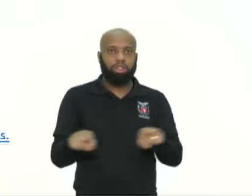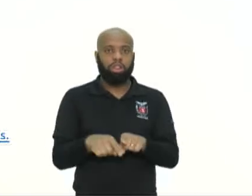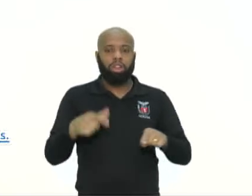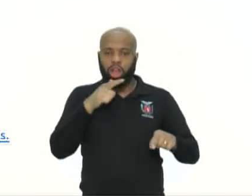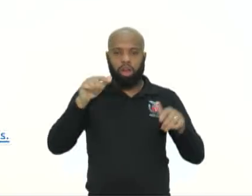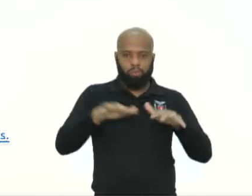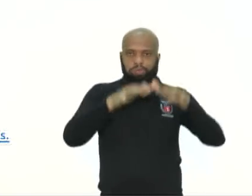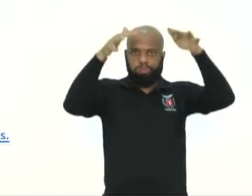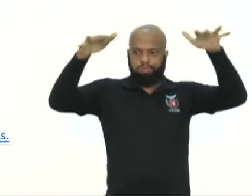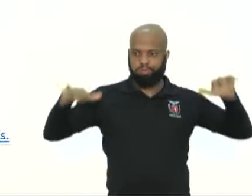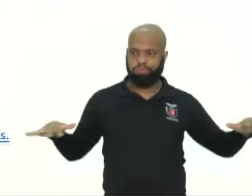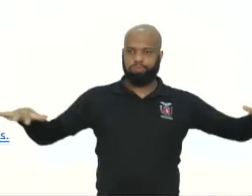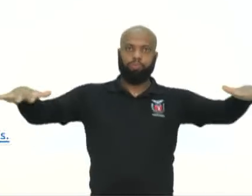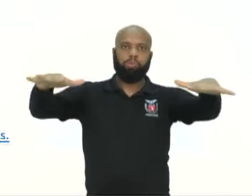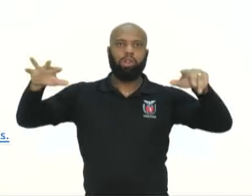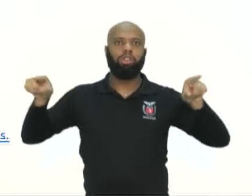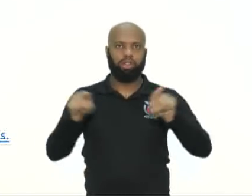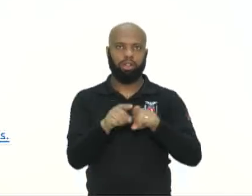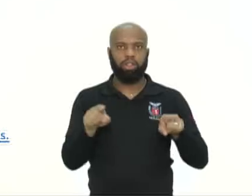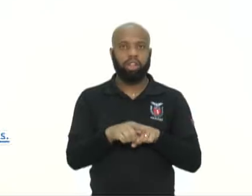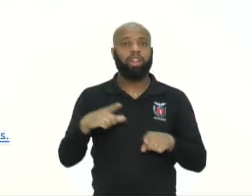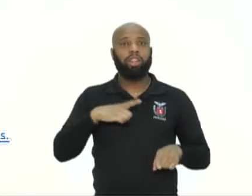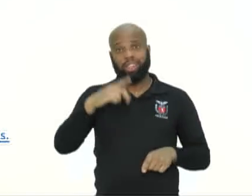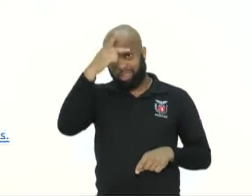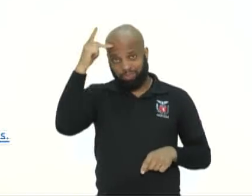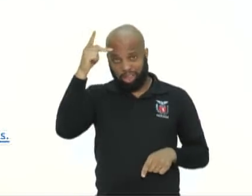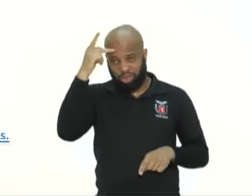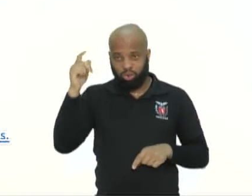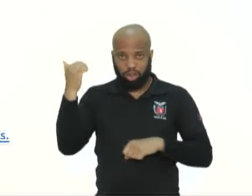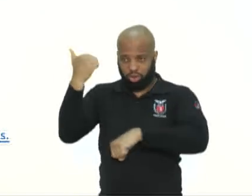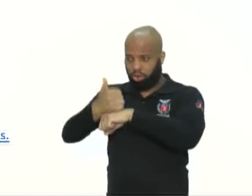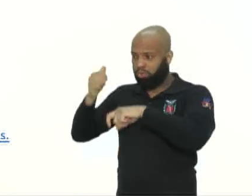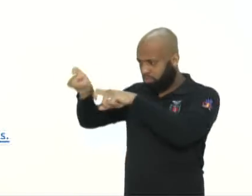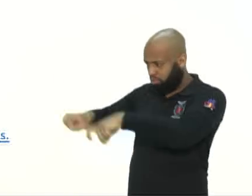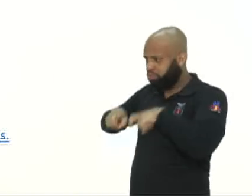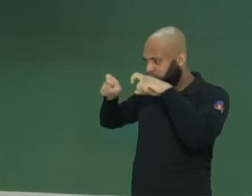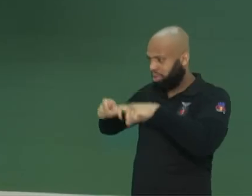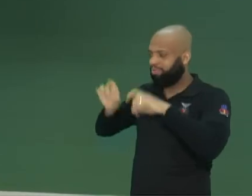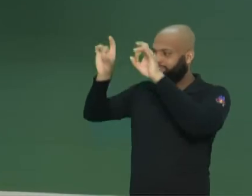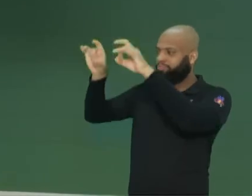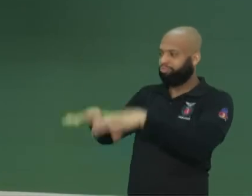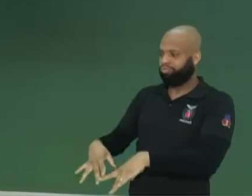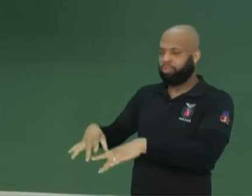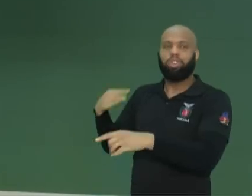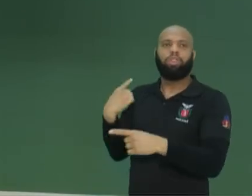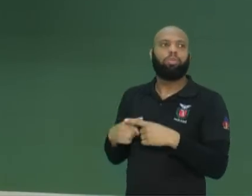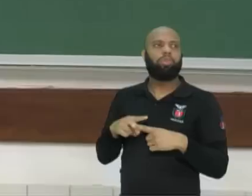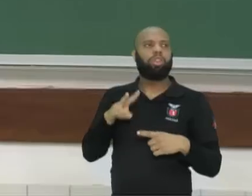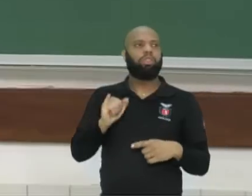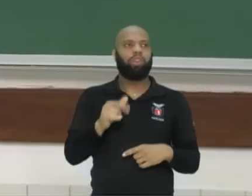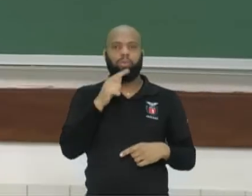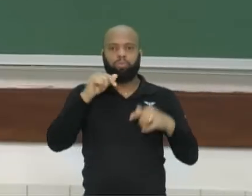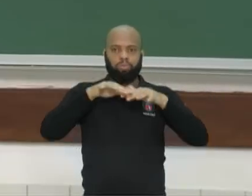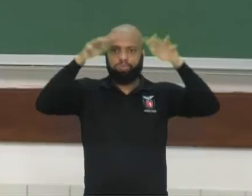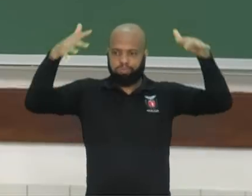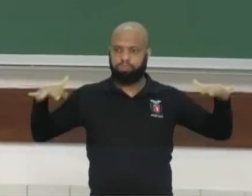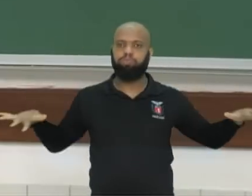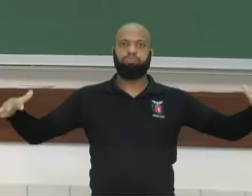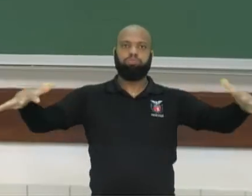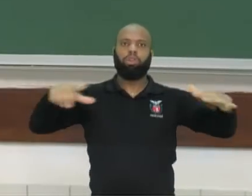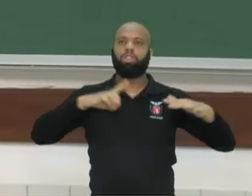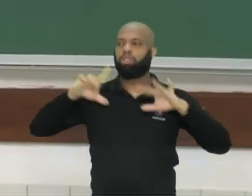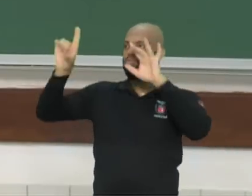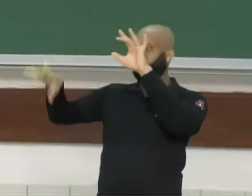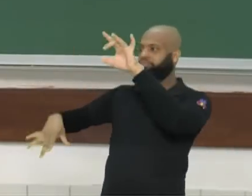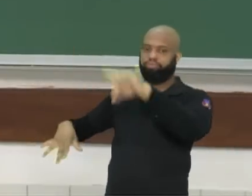pelo lago, tá? Muitos produtores, inclusive, saem da área, porque a área vai ser inundada, vai ser alagada, então eles têm